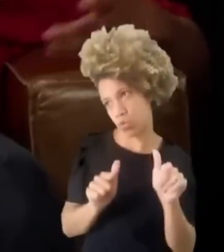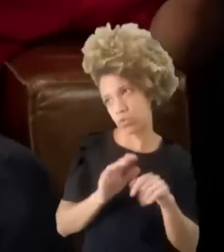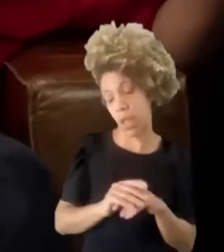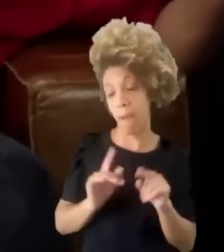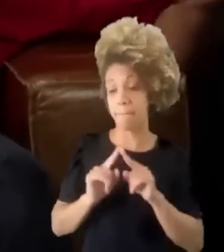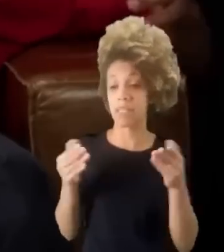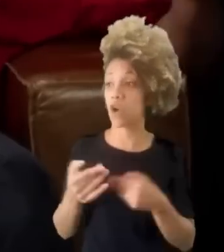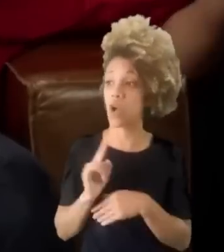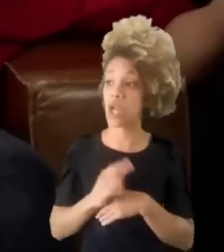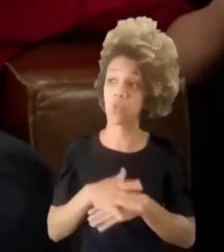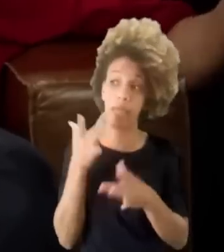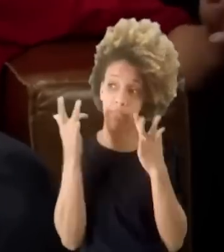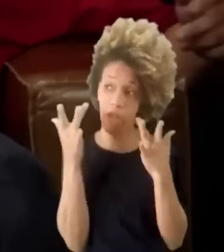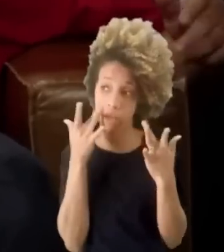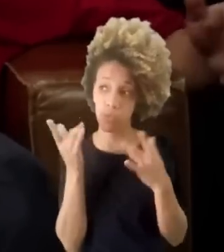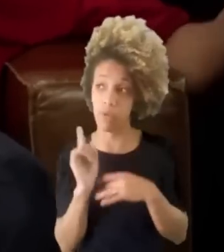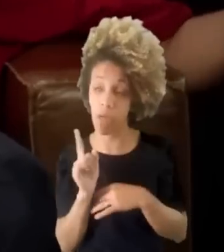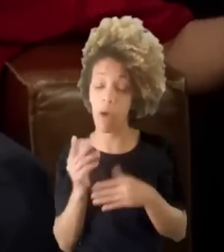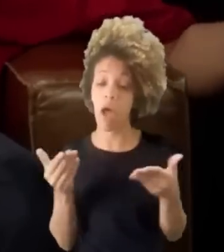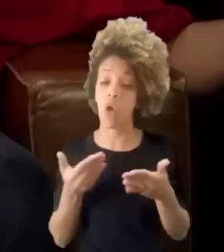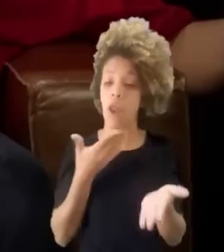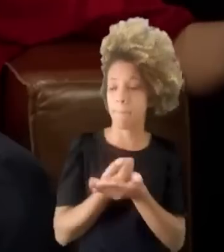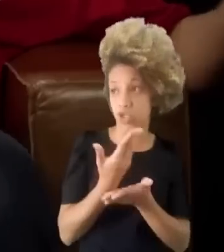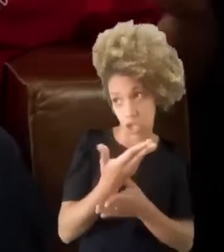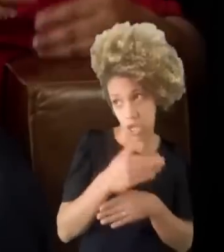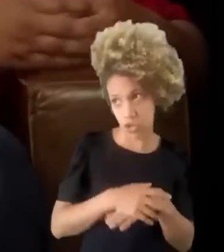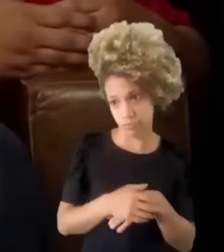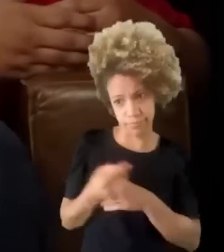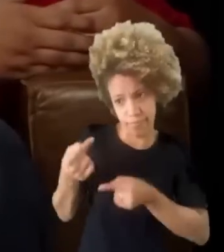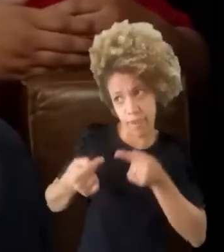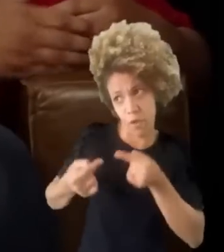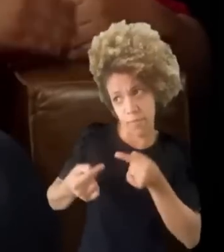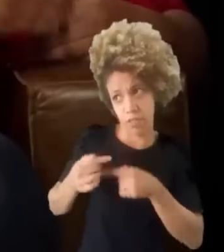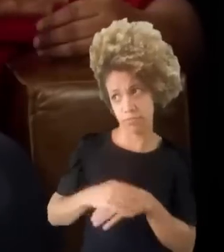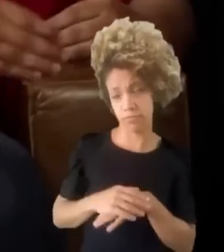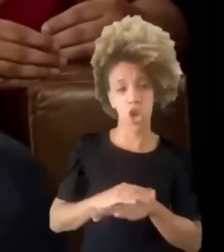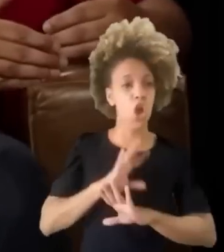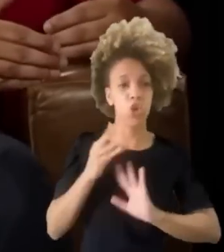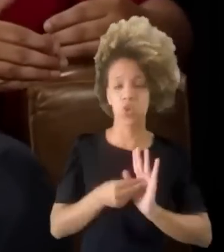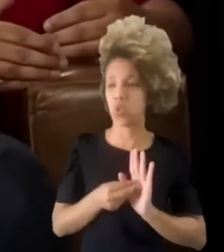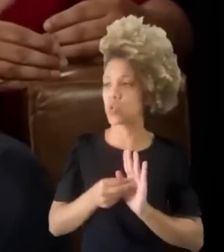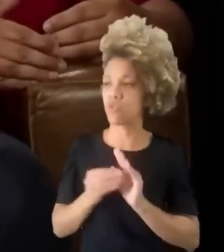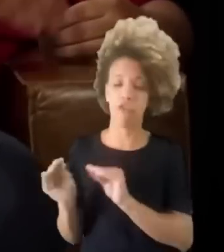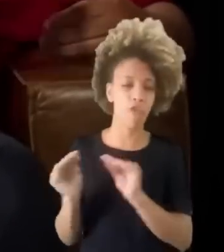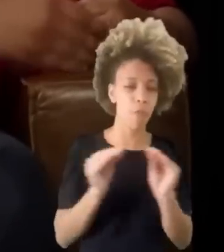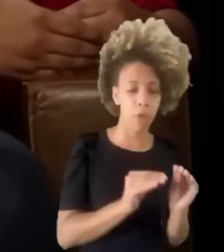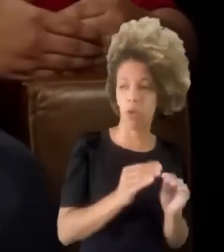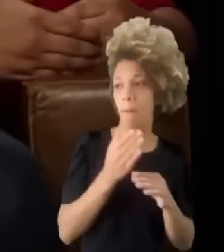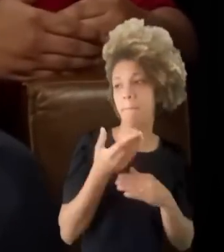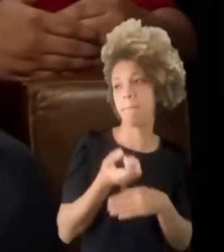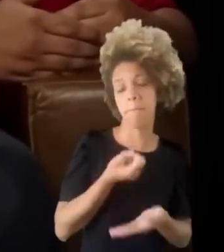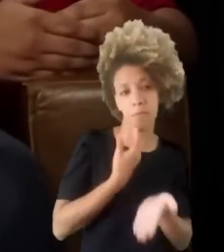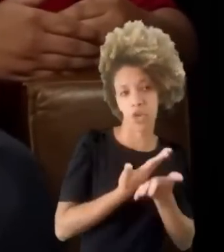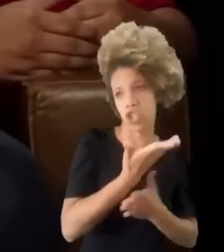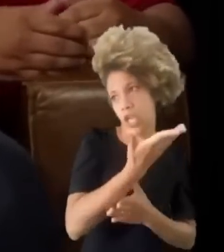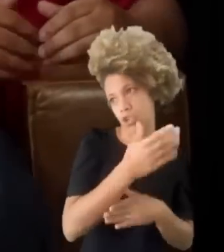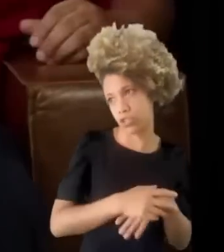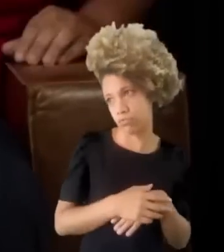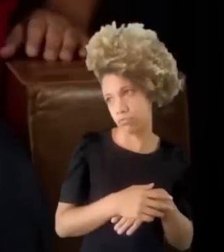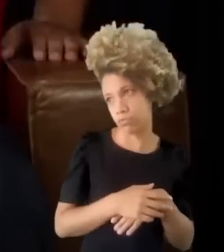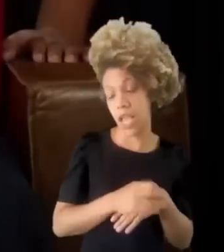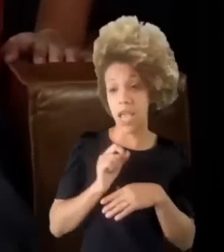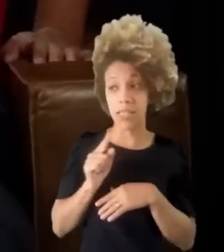e agora já não é mais stand up agora é Podcast é competição todo mundo pula pro Podcast todo mundo começa a fazer podcast